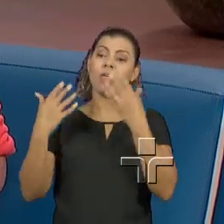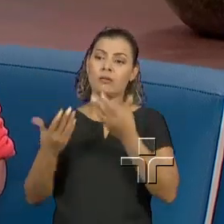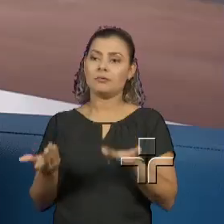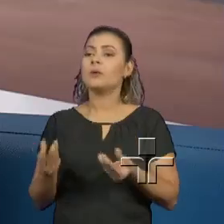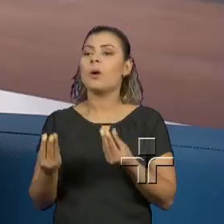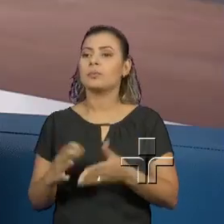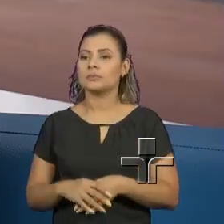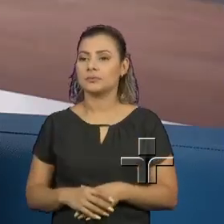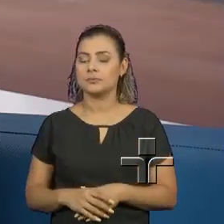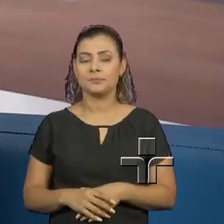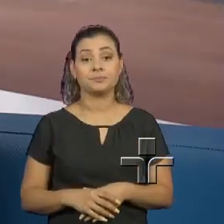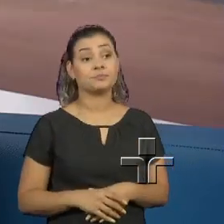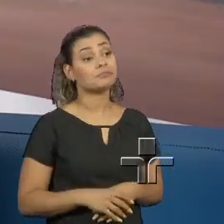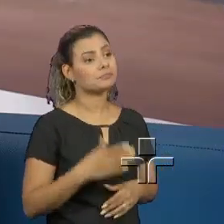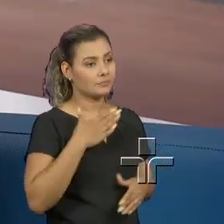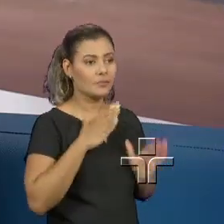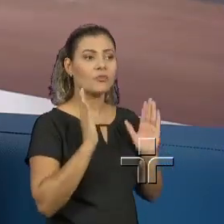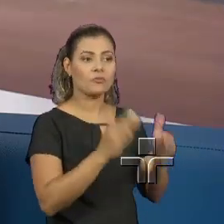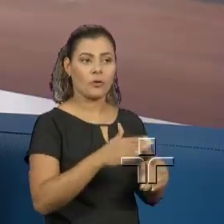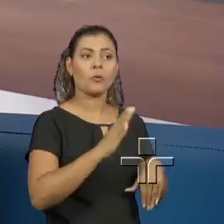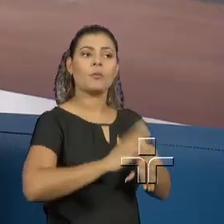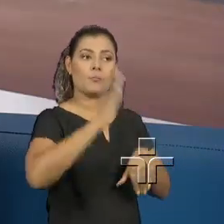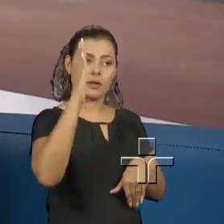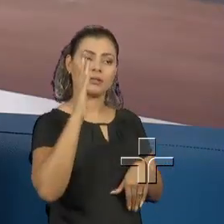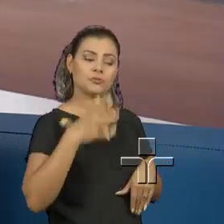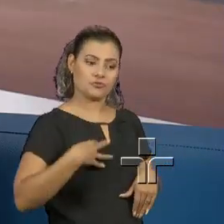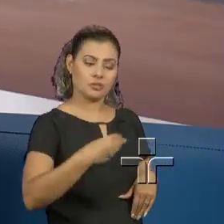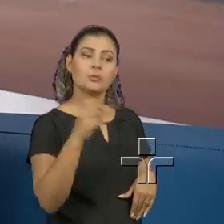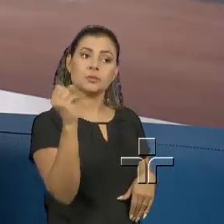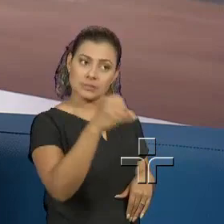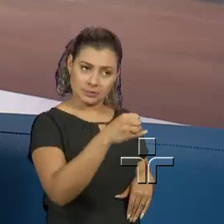filhos. Eu foco mais nos meus filhos,